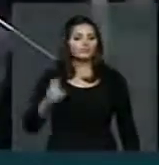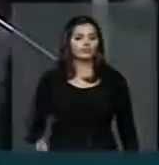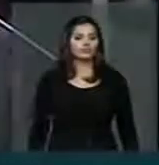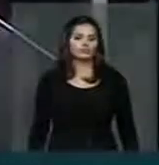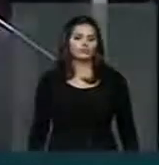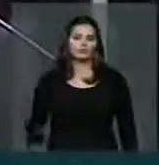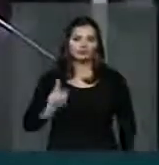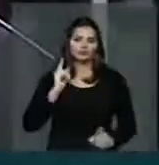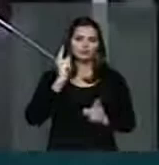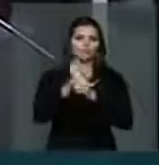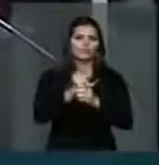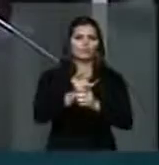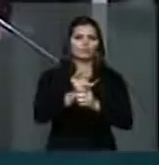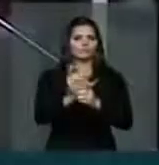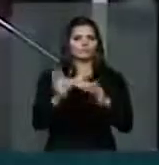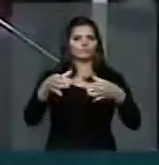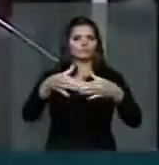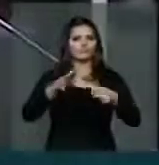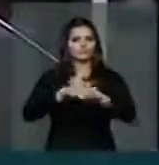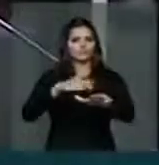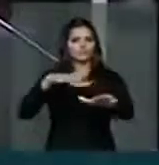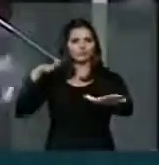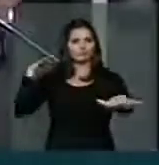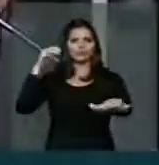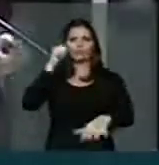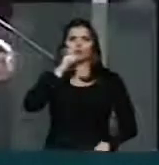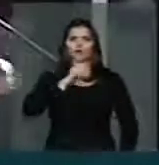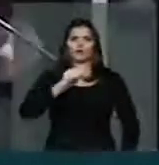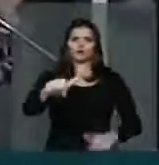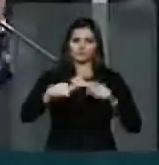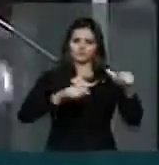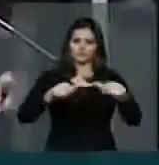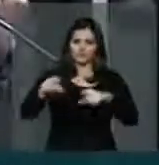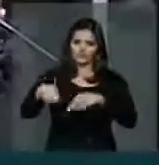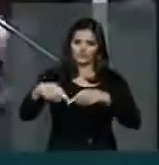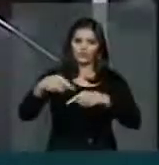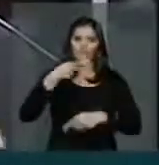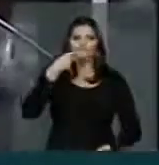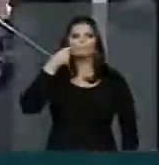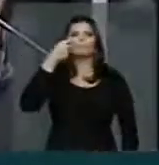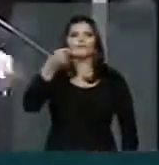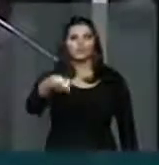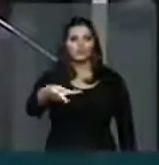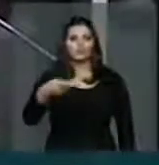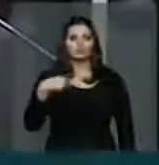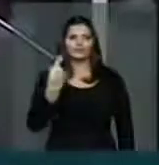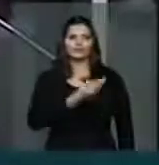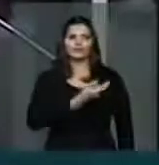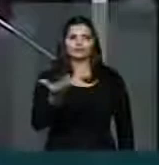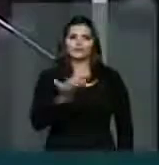ao encontro das mulheres trabalhadoras rurais dizer que nós queremos